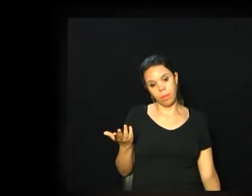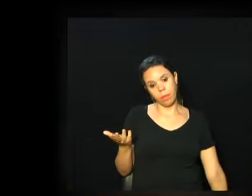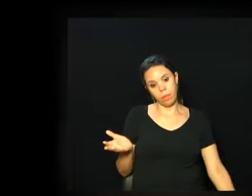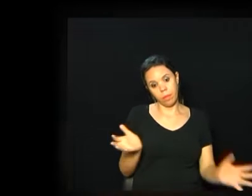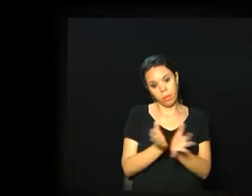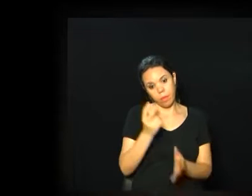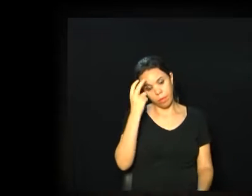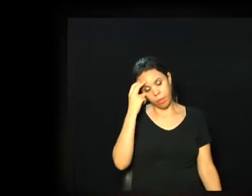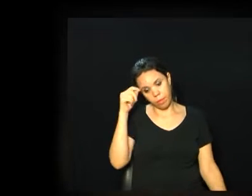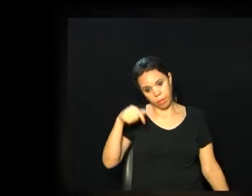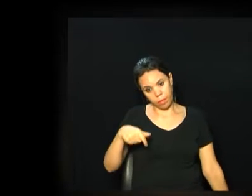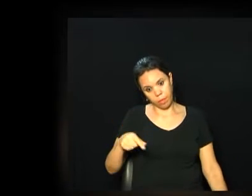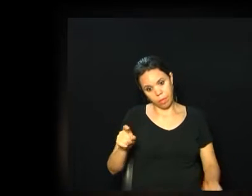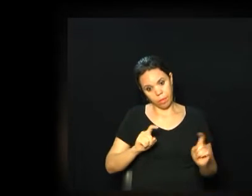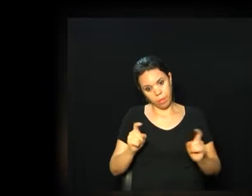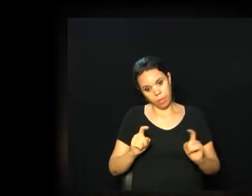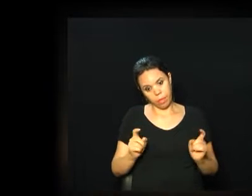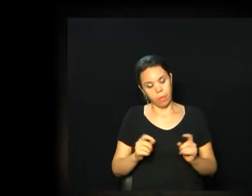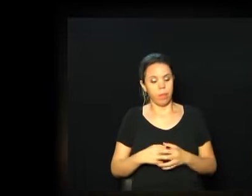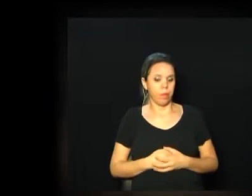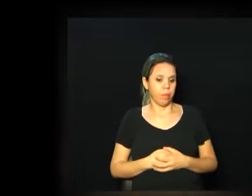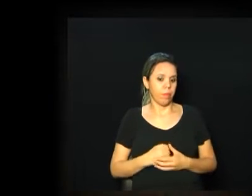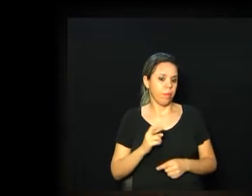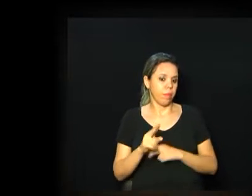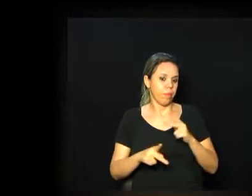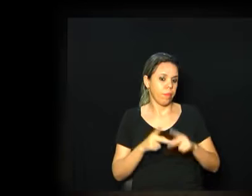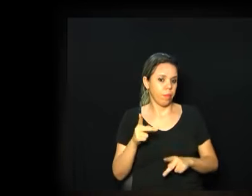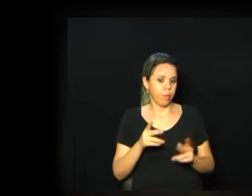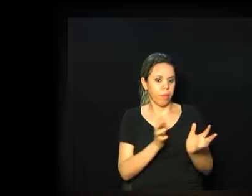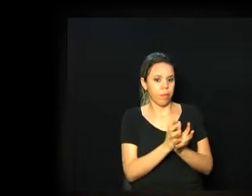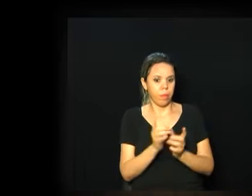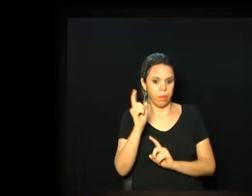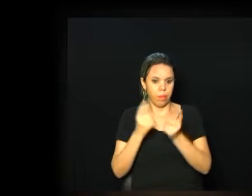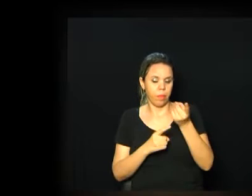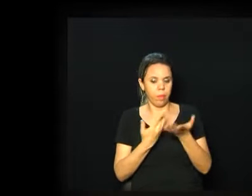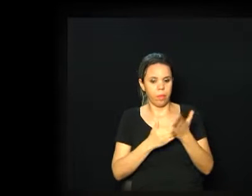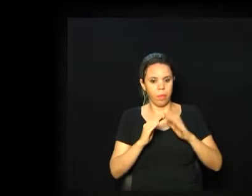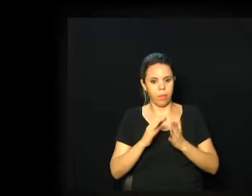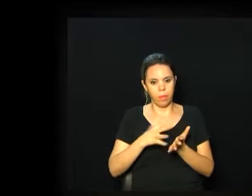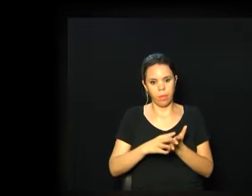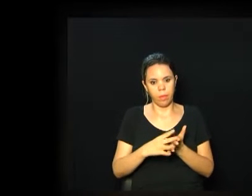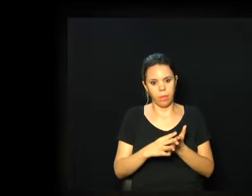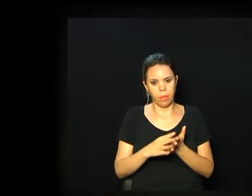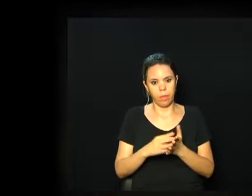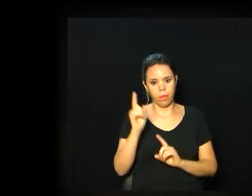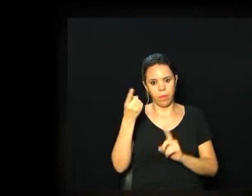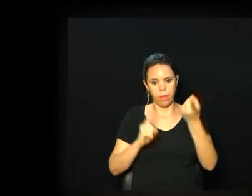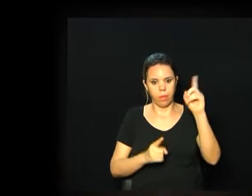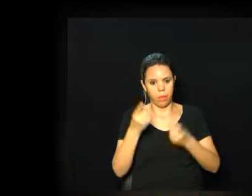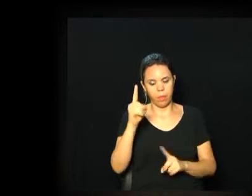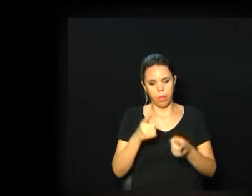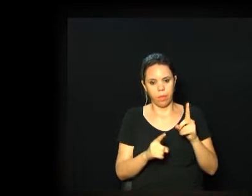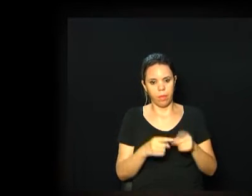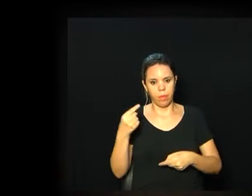de Cultura da Câmara reuniu representantes de blocos, escolas e grupos carnavalescos